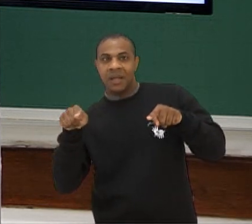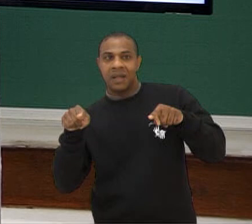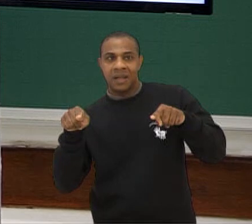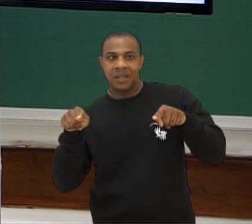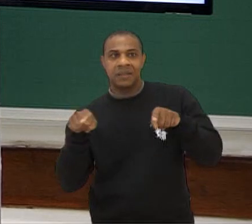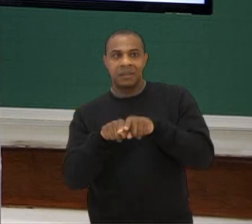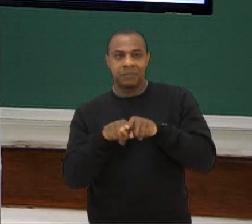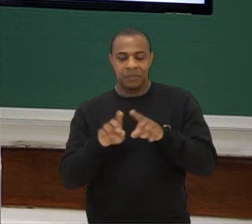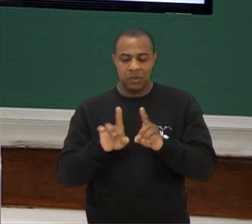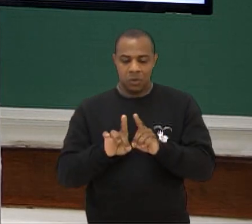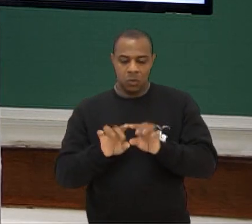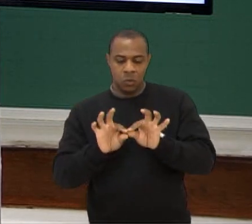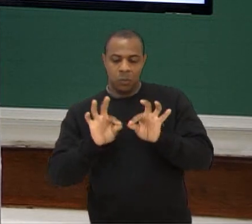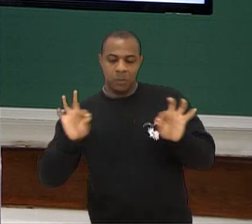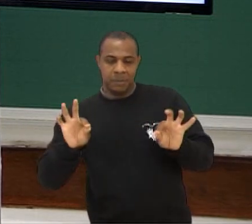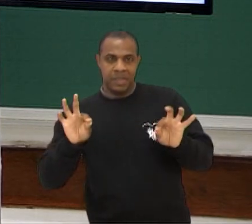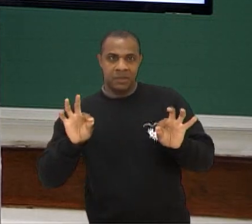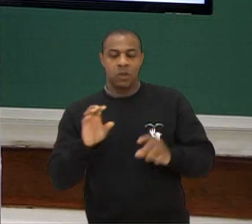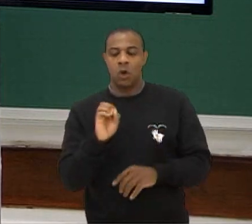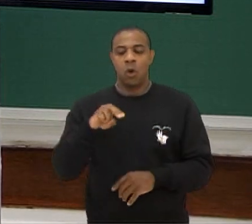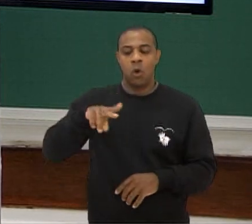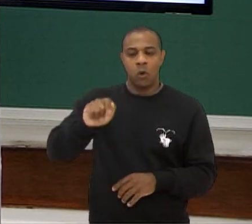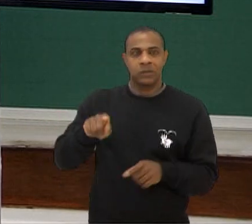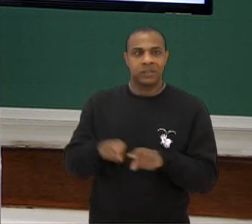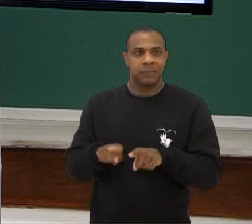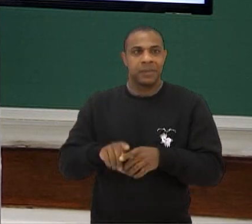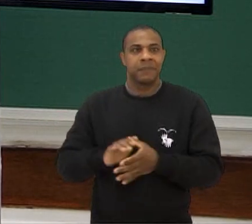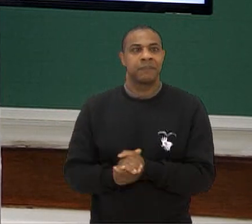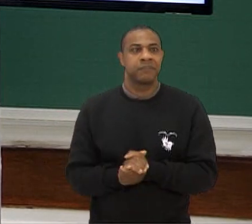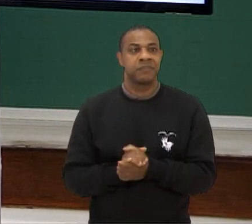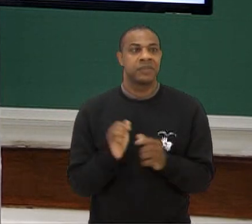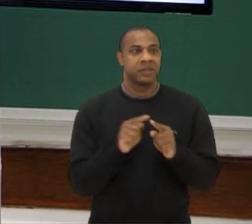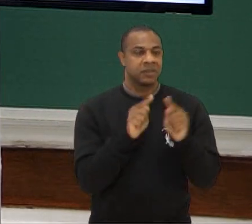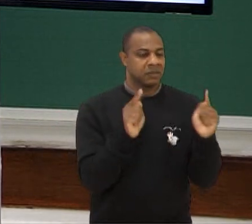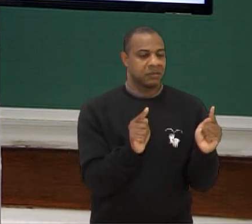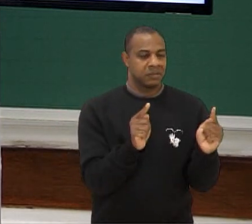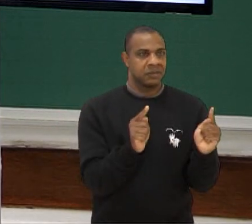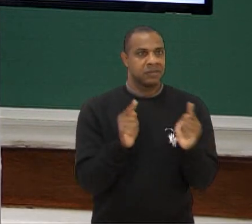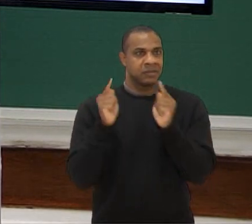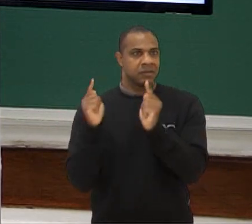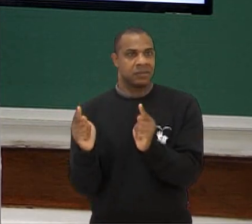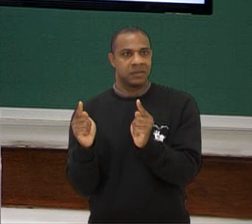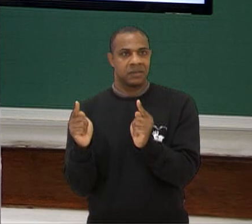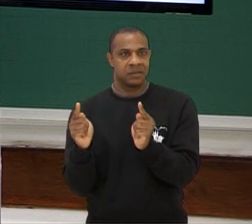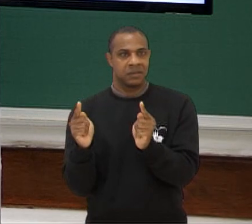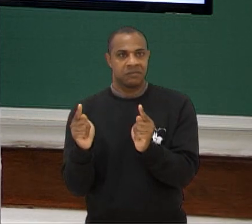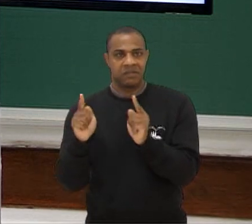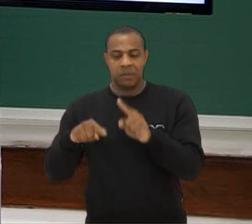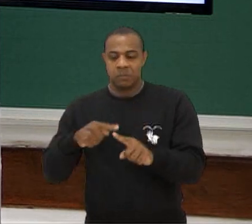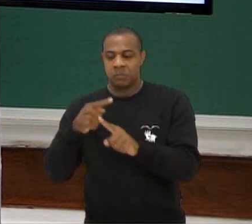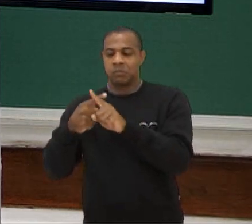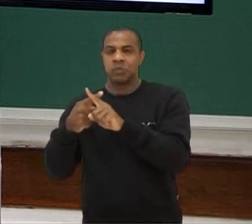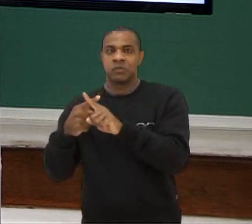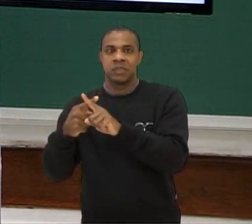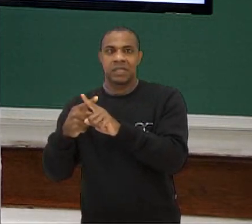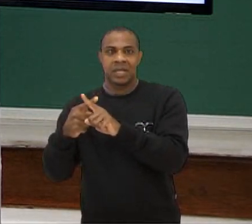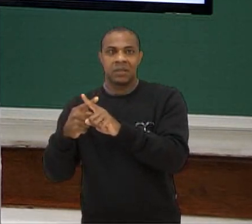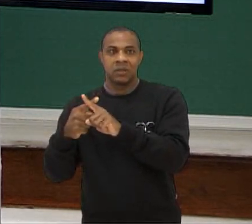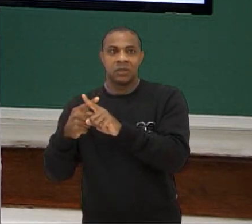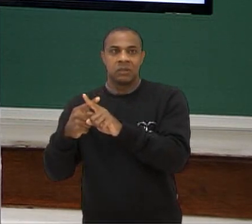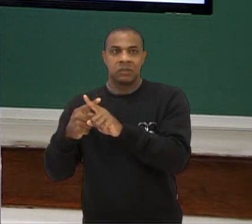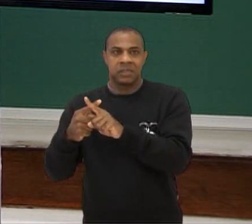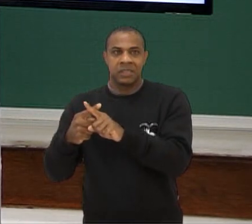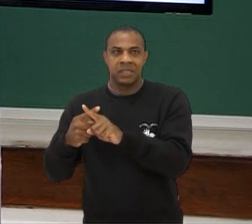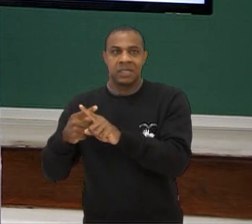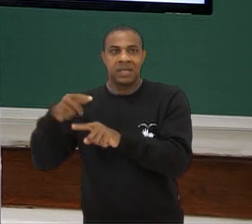como um comprimento de onda. Quando você tem essa razão definida, isso aqui vai se multiplicar N vezes que você